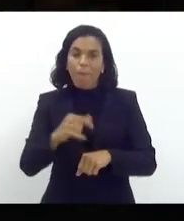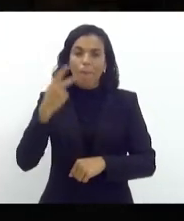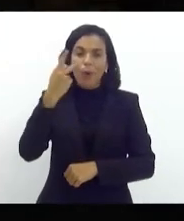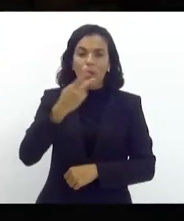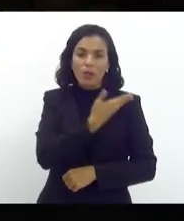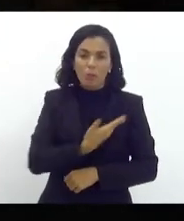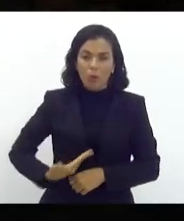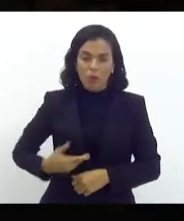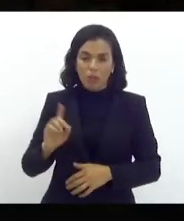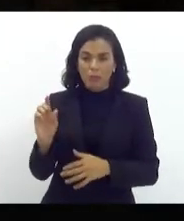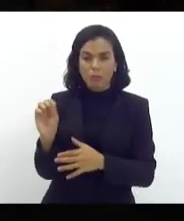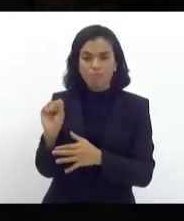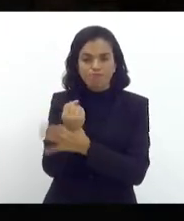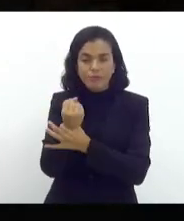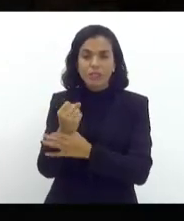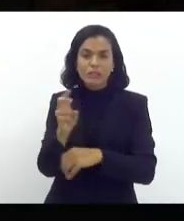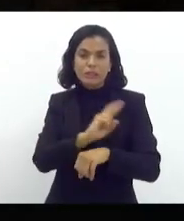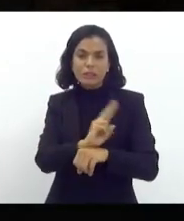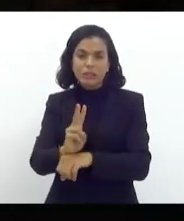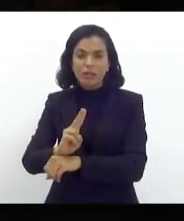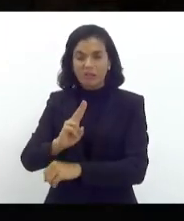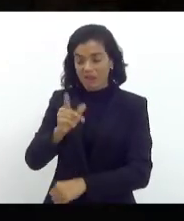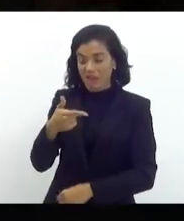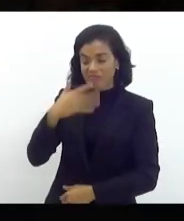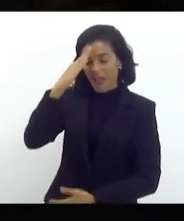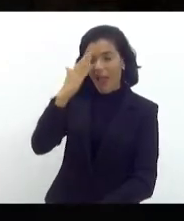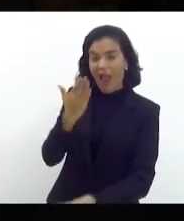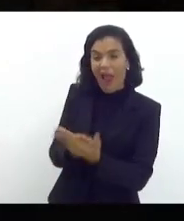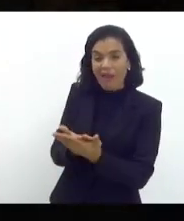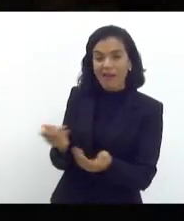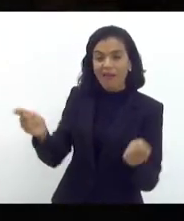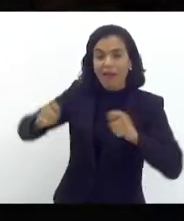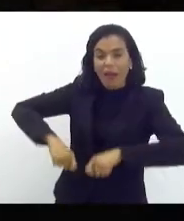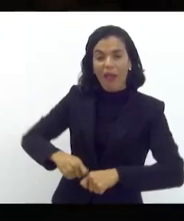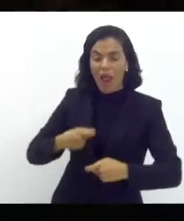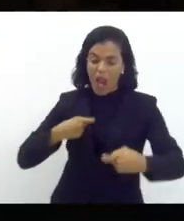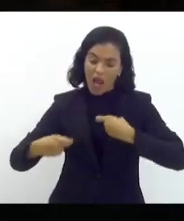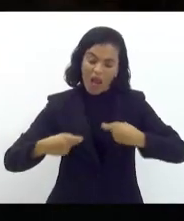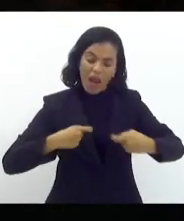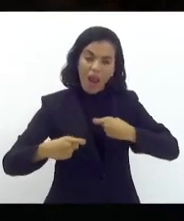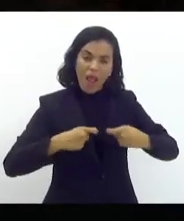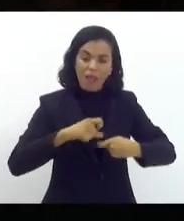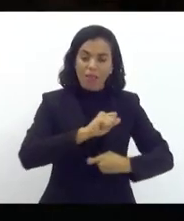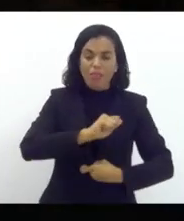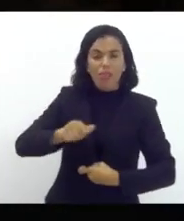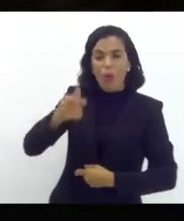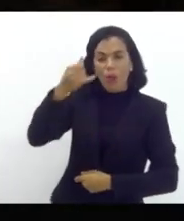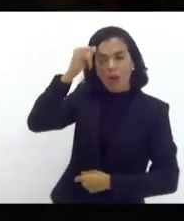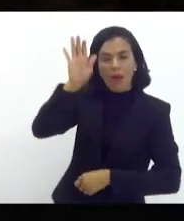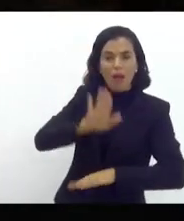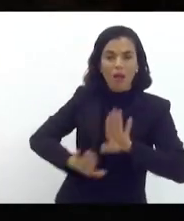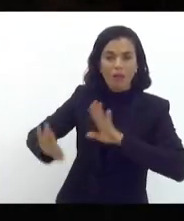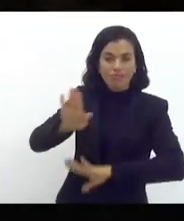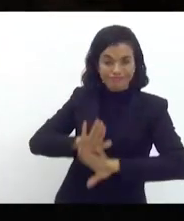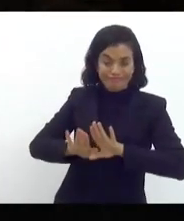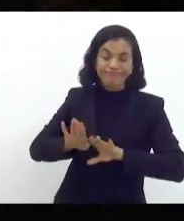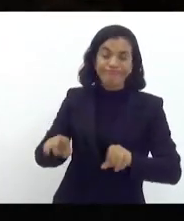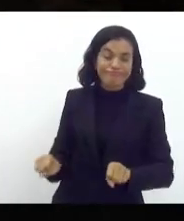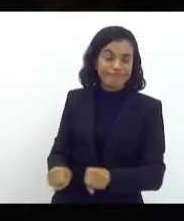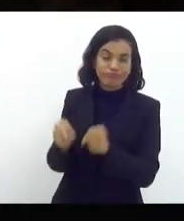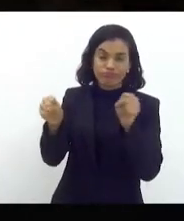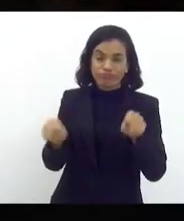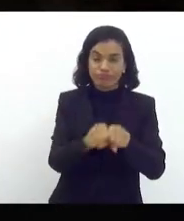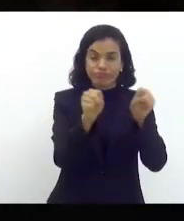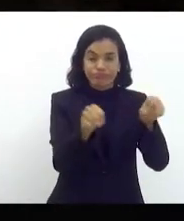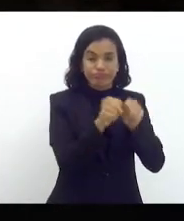pública de segurança que aposta no confronto que aposta da guerra e não na prevenção causa prejuízos